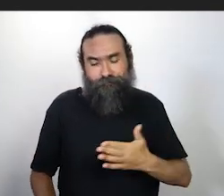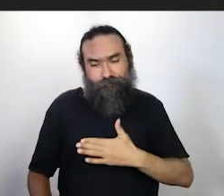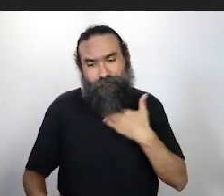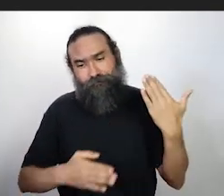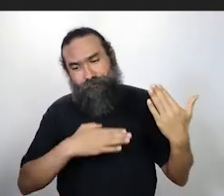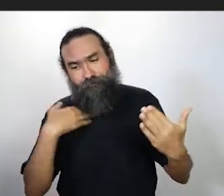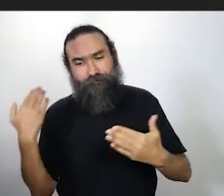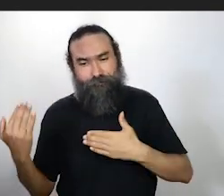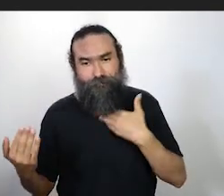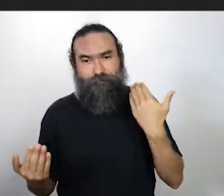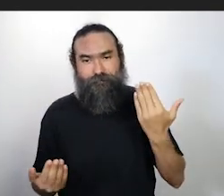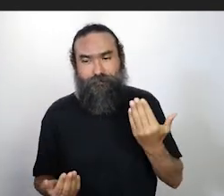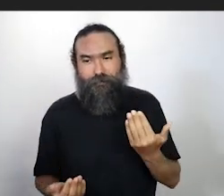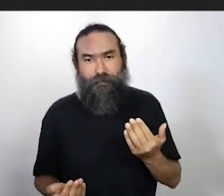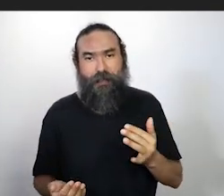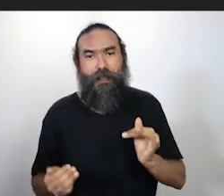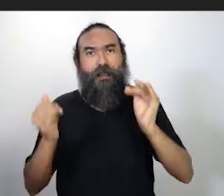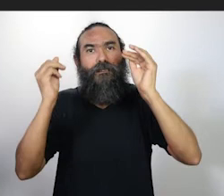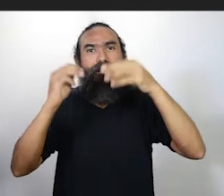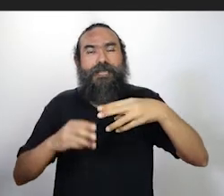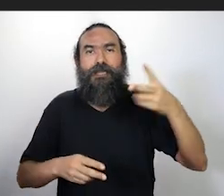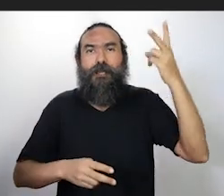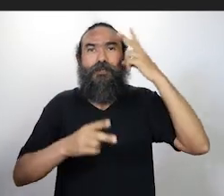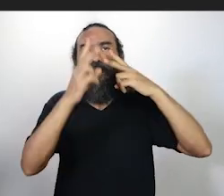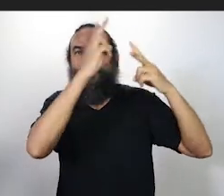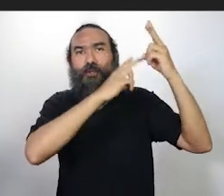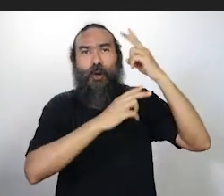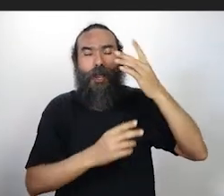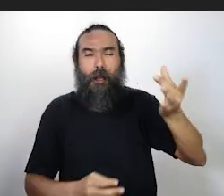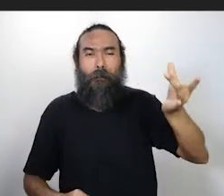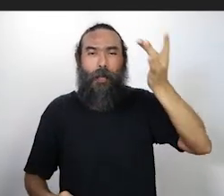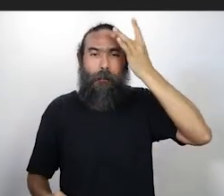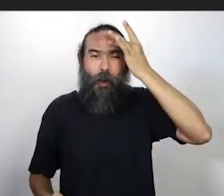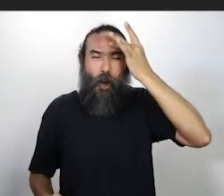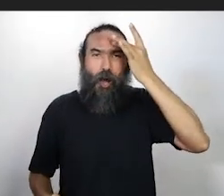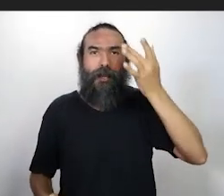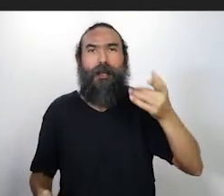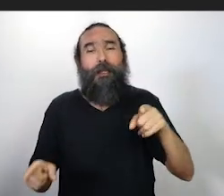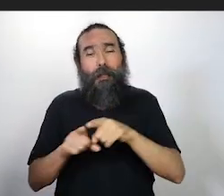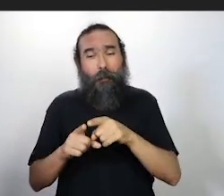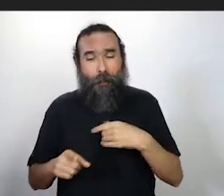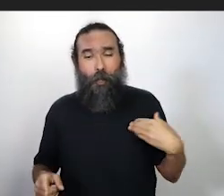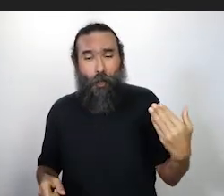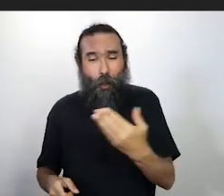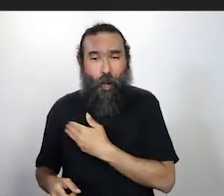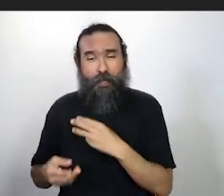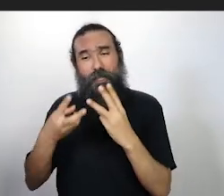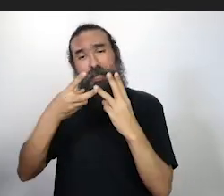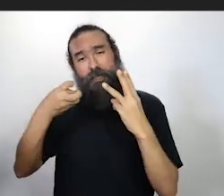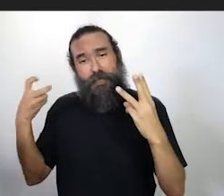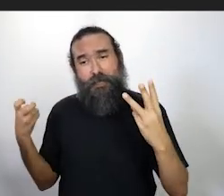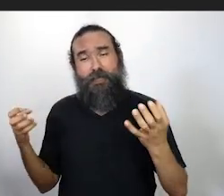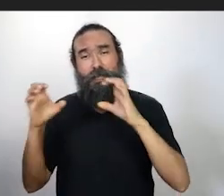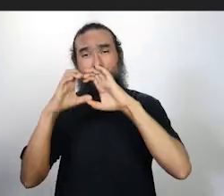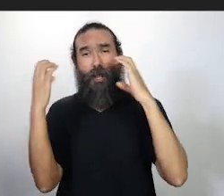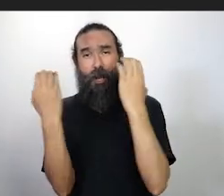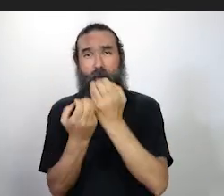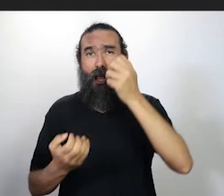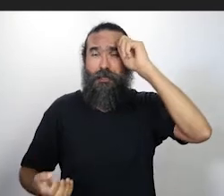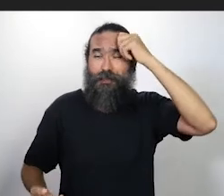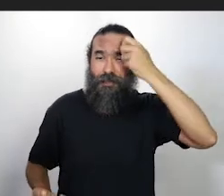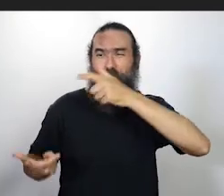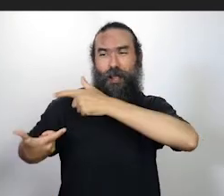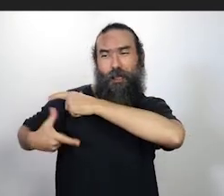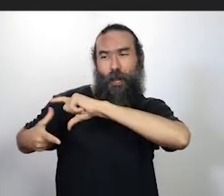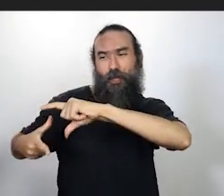tiveram com as memórias vivas de nossas histórias, não somente nós como povos originários, povos indígenas,